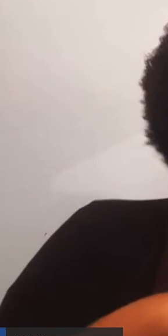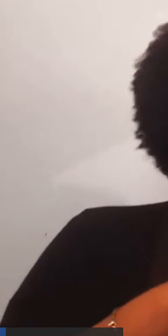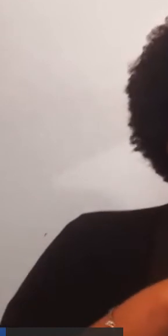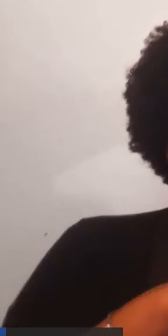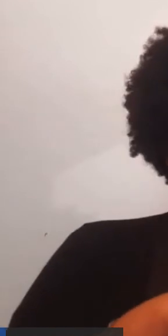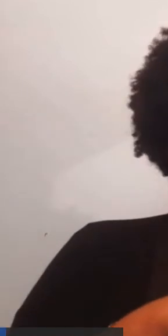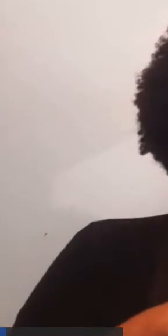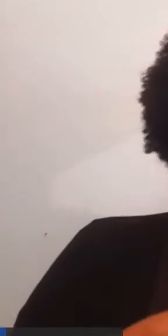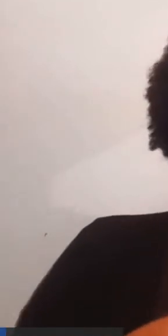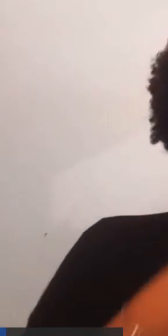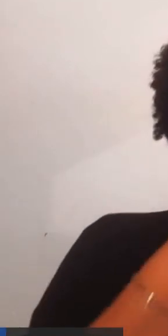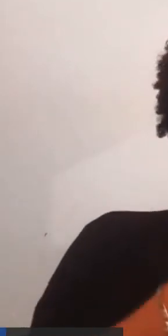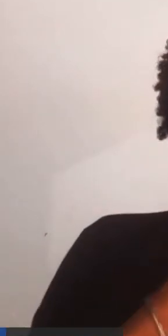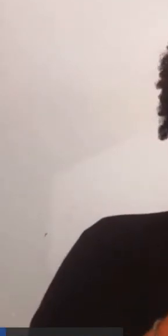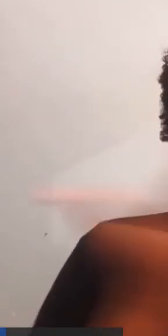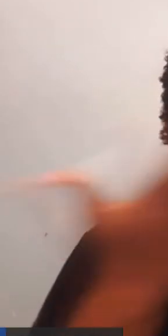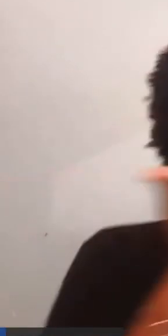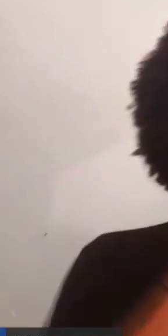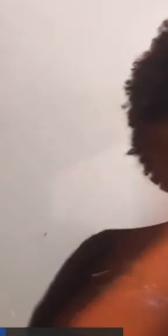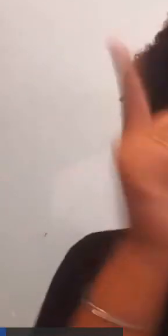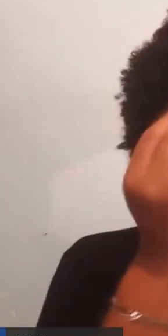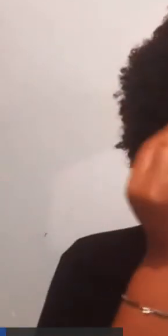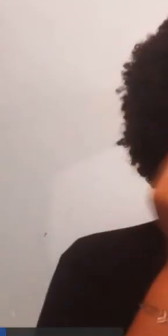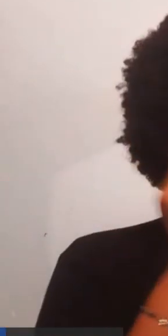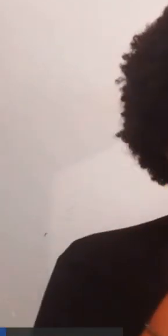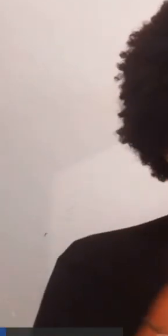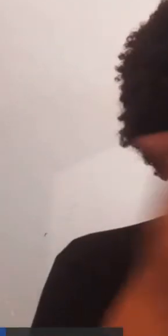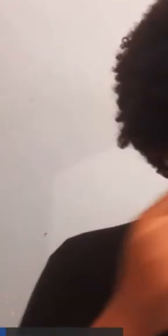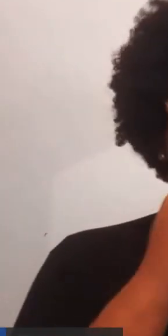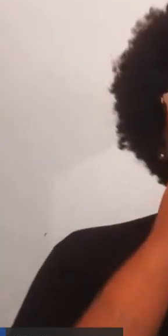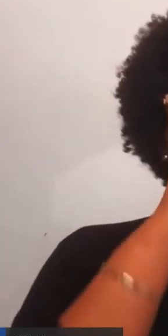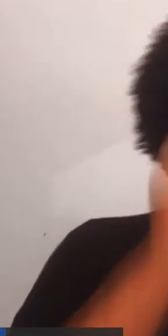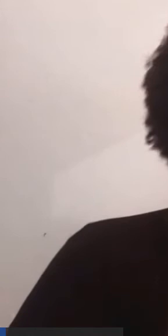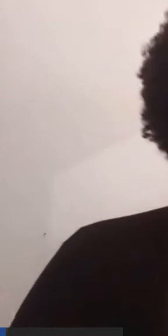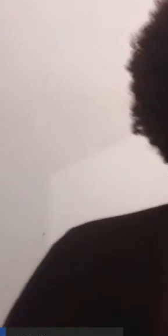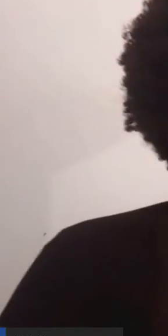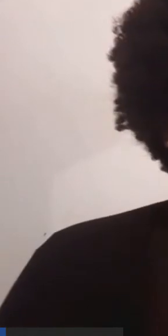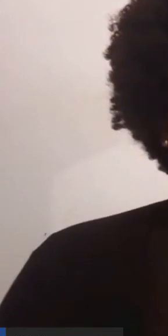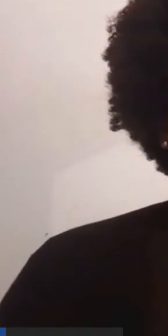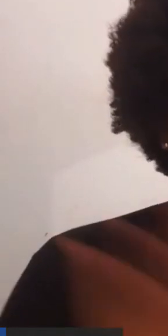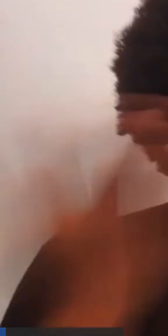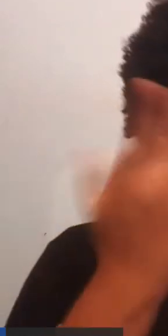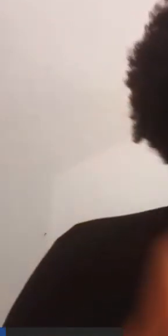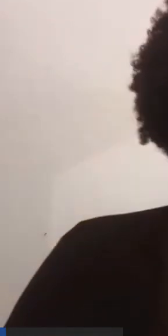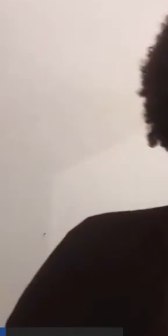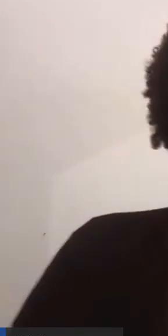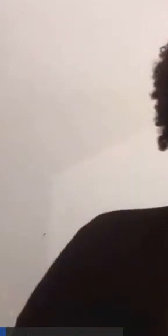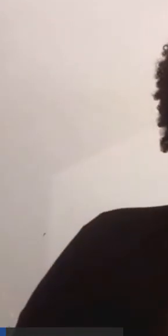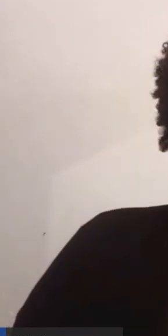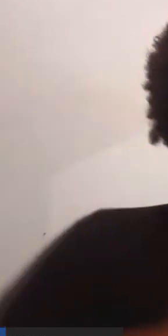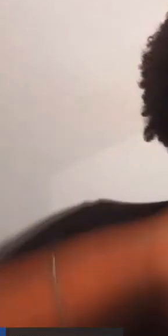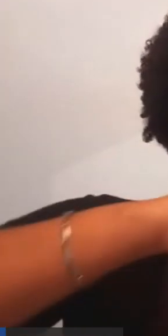a resistência dele aumenta e ele vira um isolante. Ok? Então, vamos ver aqui a